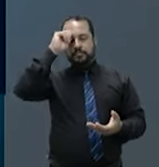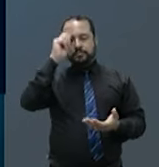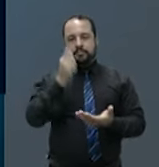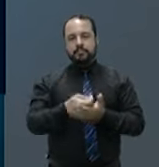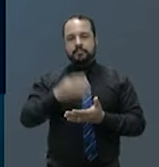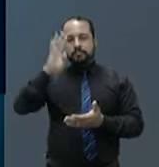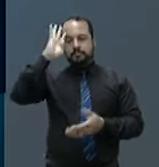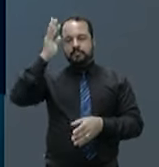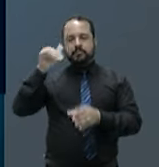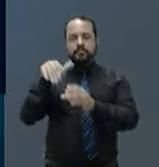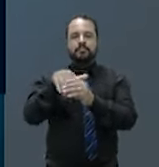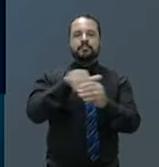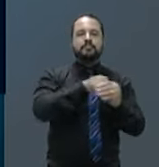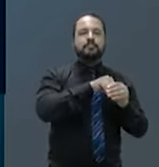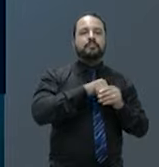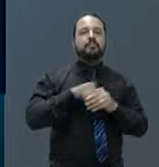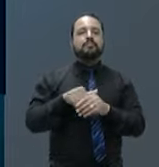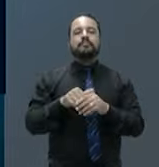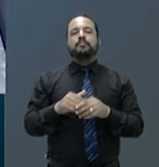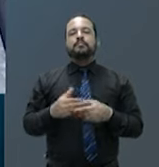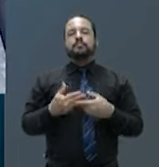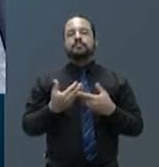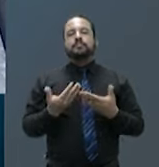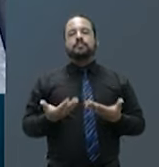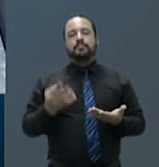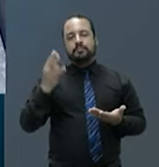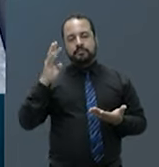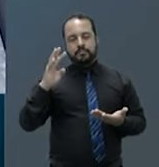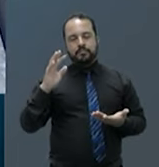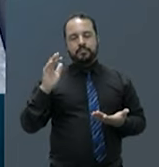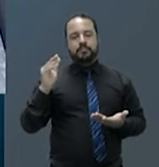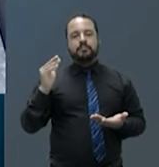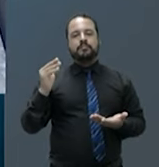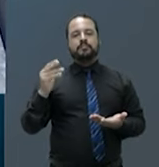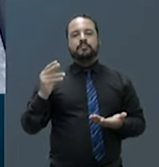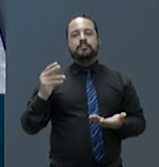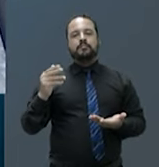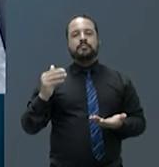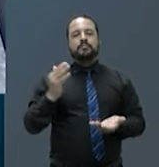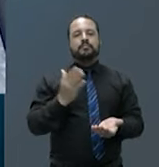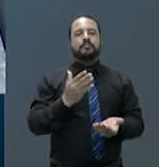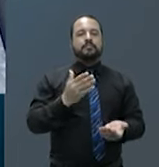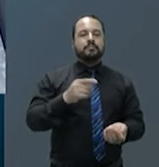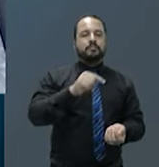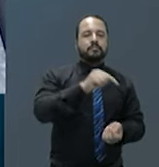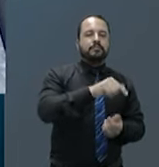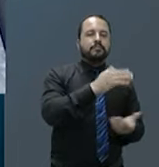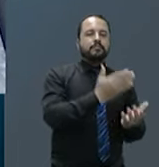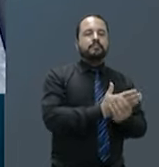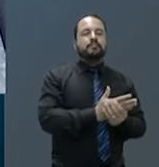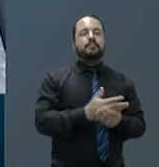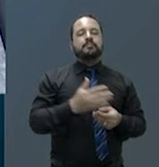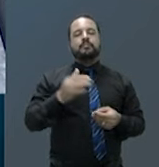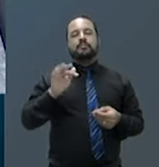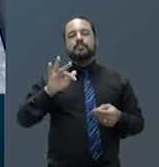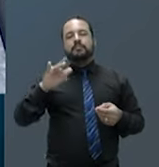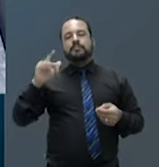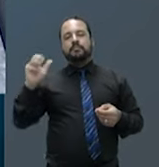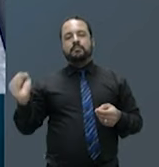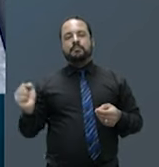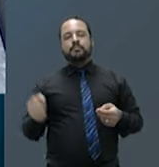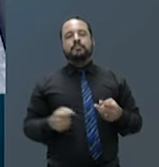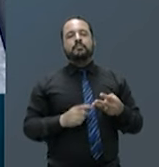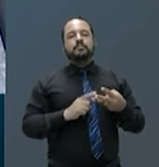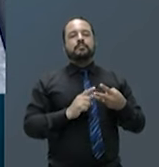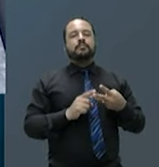STF, adotada em precedente repetitivo. E C, para sobrestamento do RE, quando a matéria estiver pendente